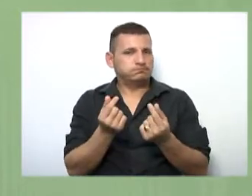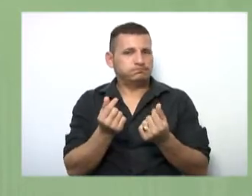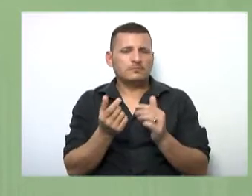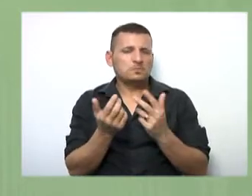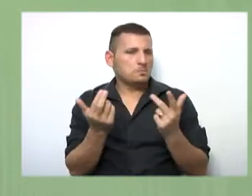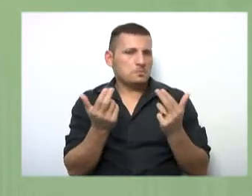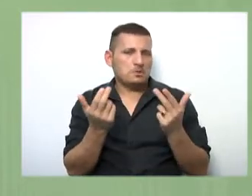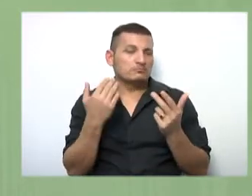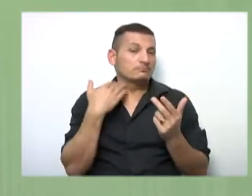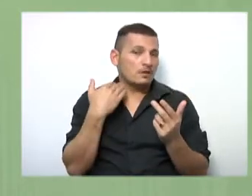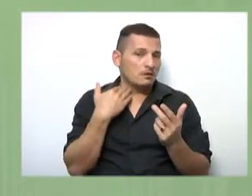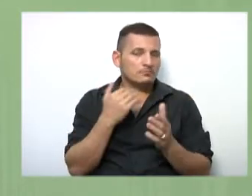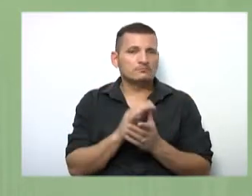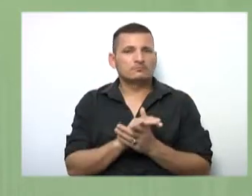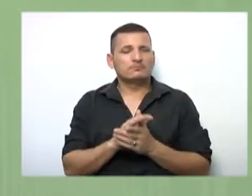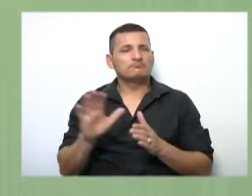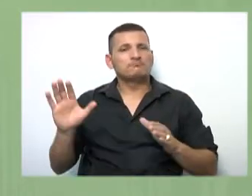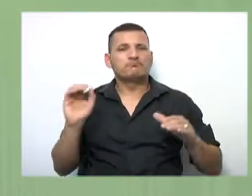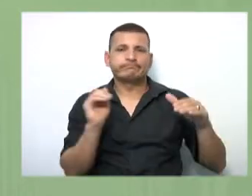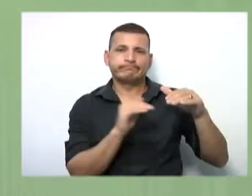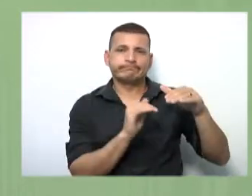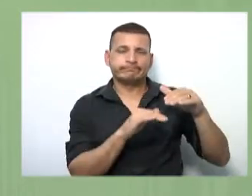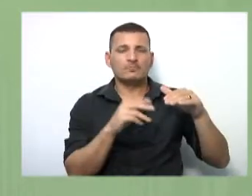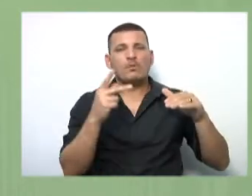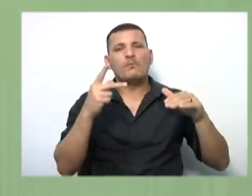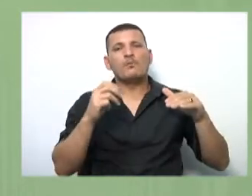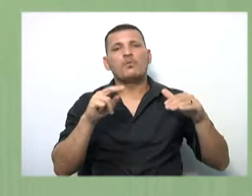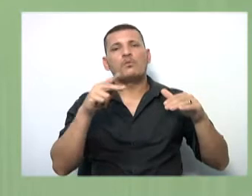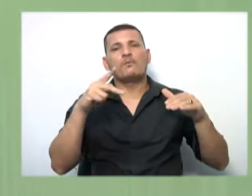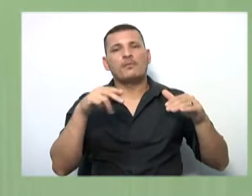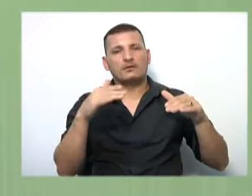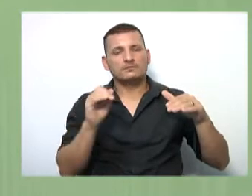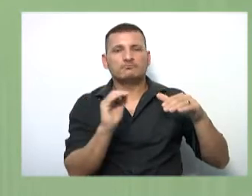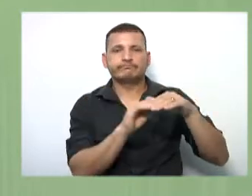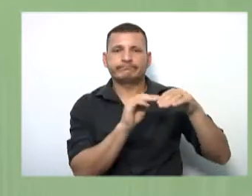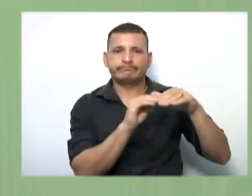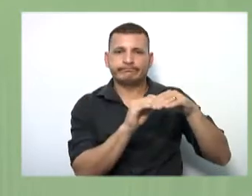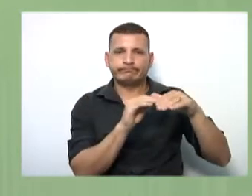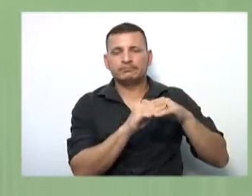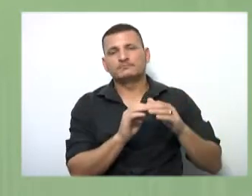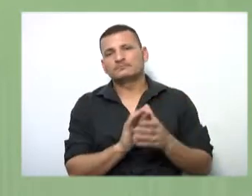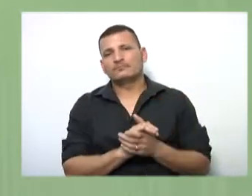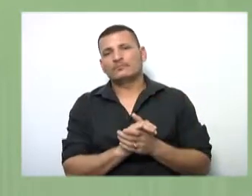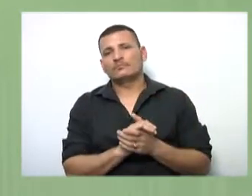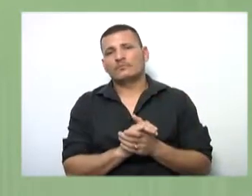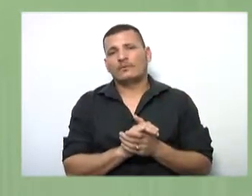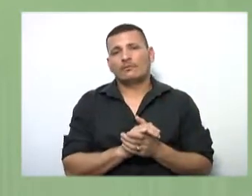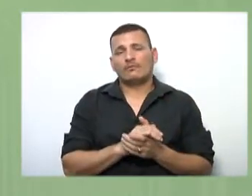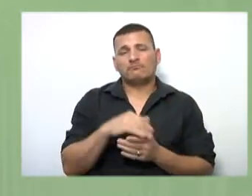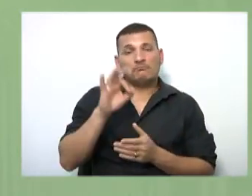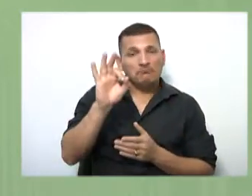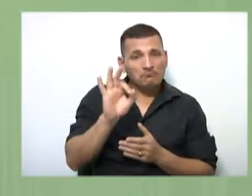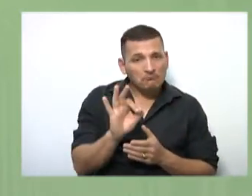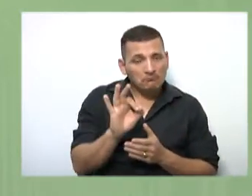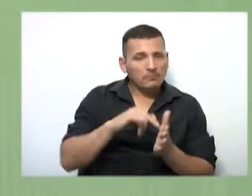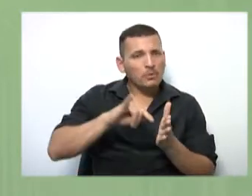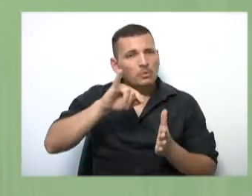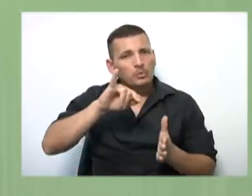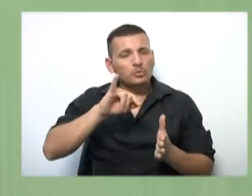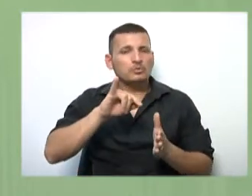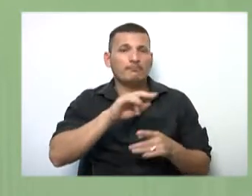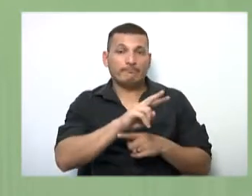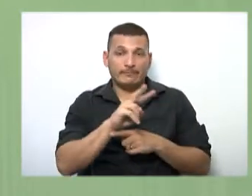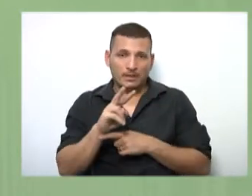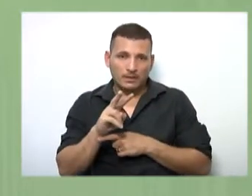banco, reunir poupança dos seus cooperados, proporcionar taxas de empréstimos com taxas menores que as praticadas